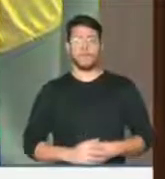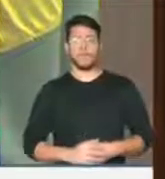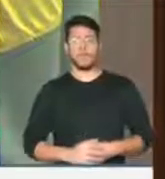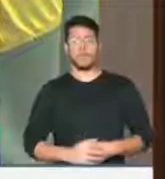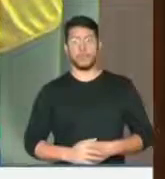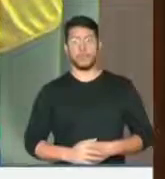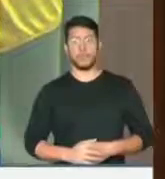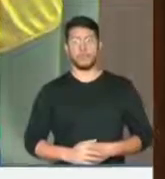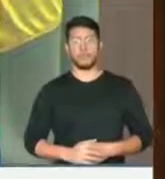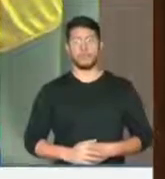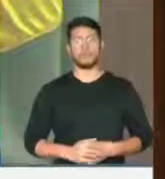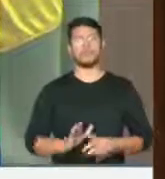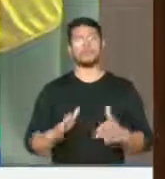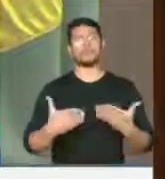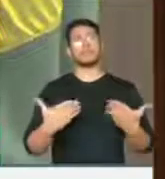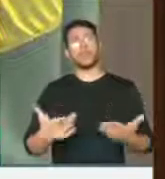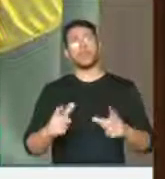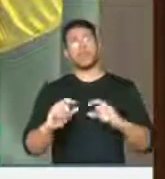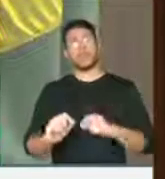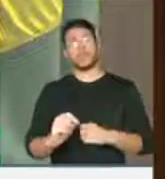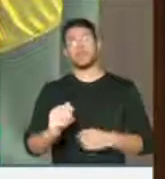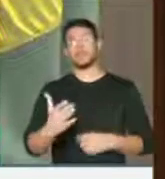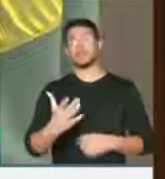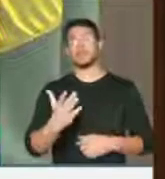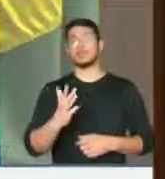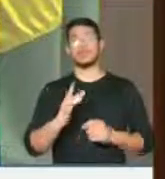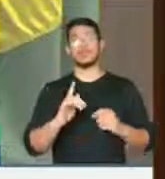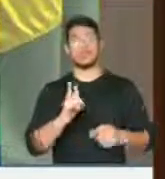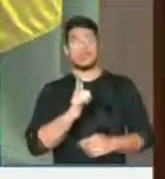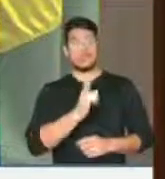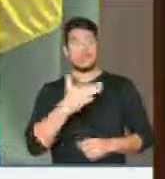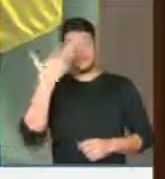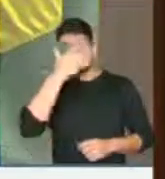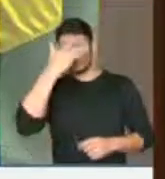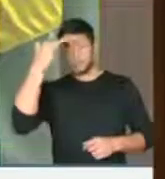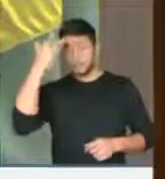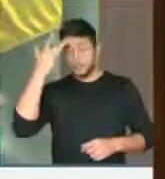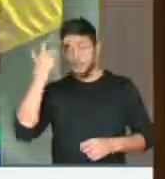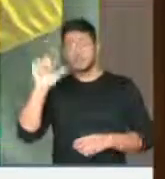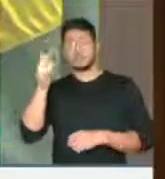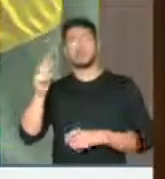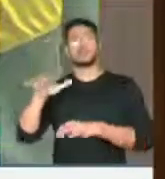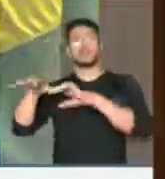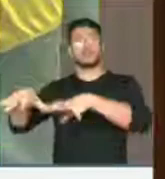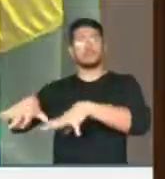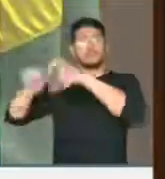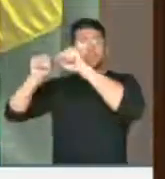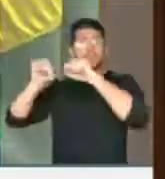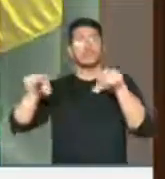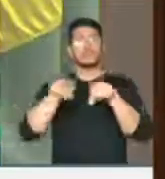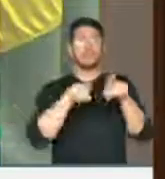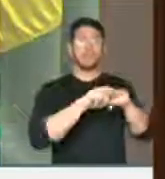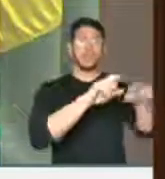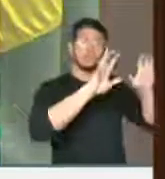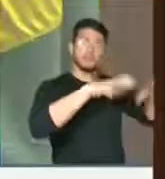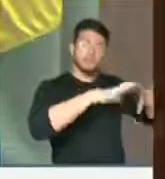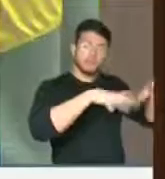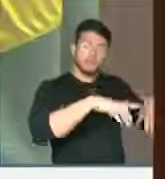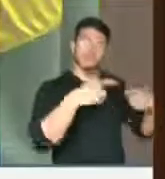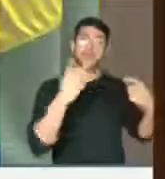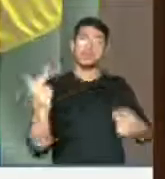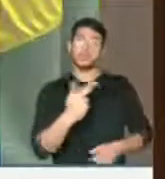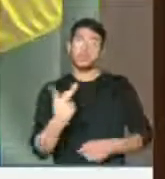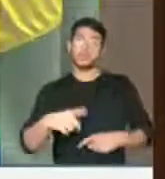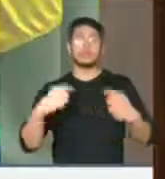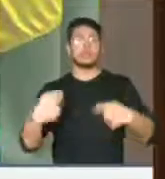que moram nessa parte do Brasil e que certamente precisam tanto da ajuda do governo, como também os atingidos pela